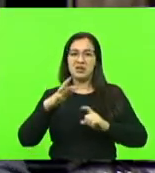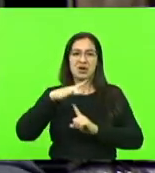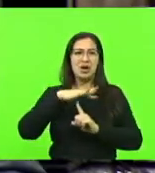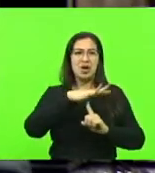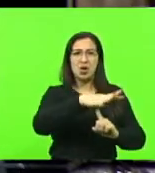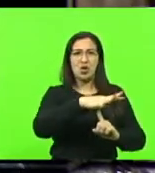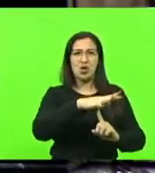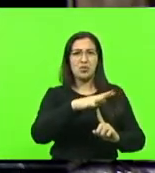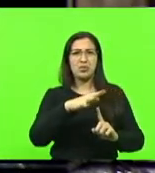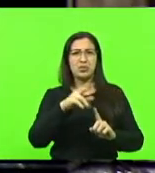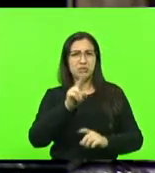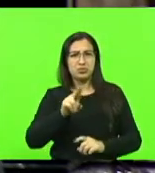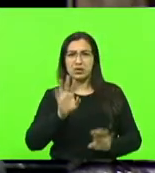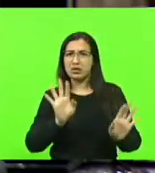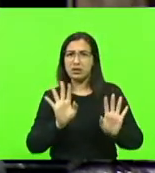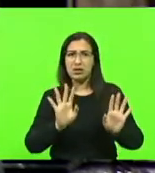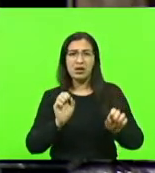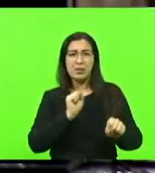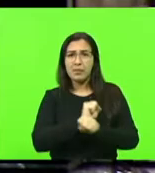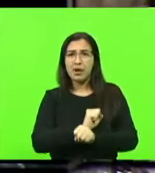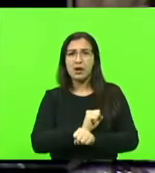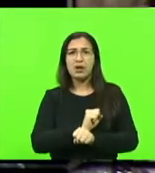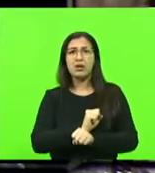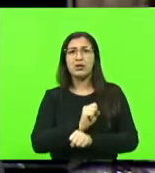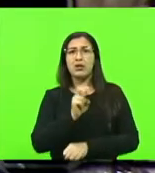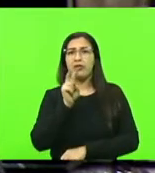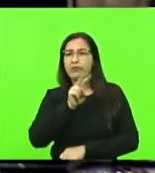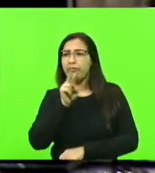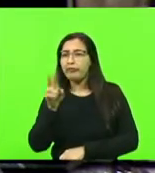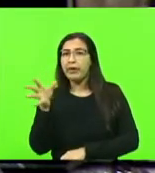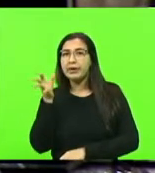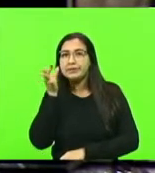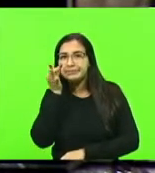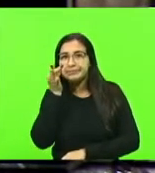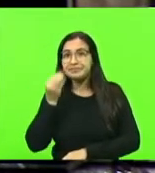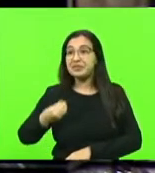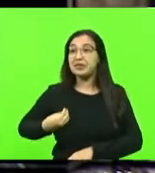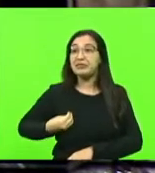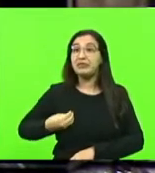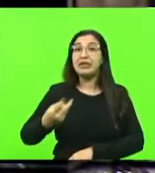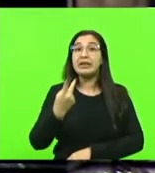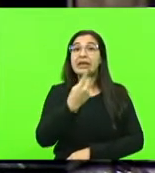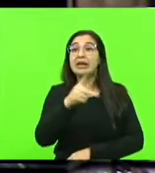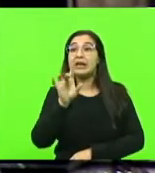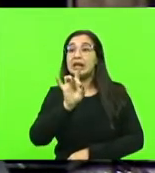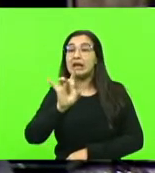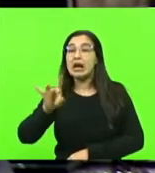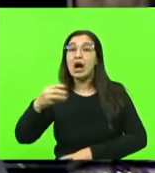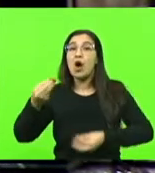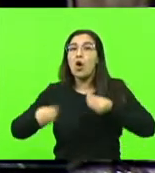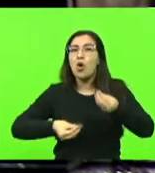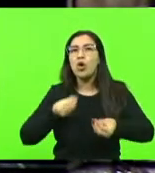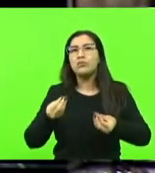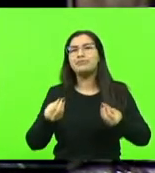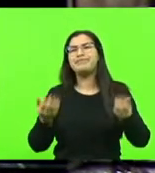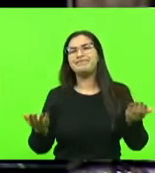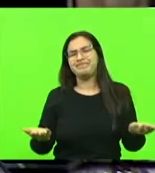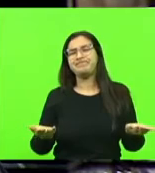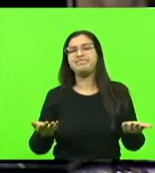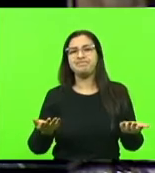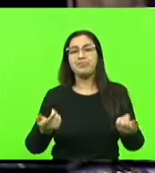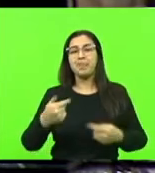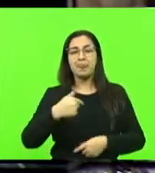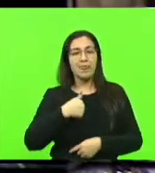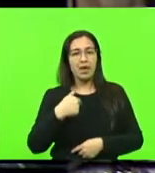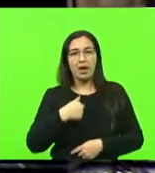a realidade do catarinense que, nesse momento, está sofrendo. Então, esse parlamento, esse deputado, não pode